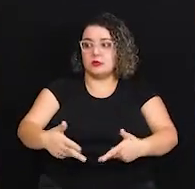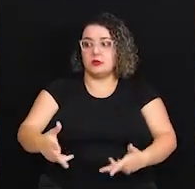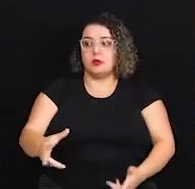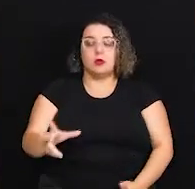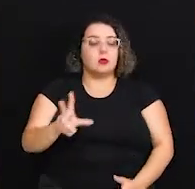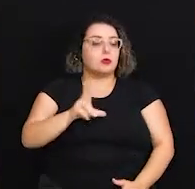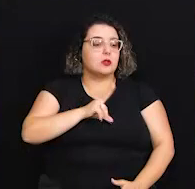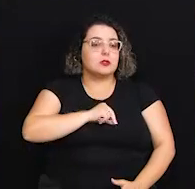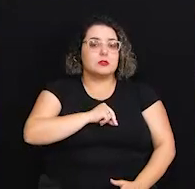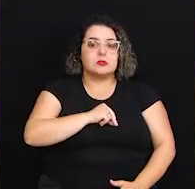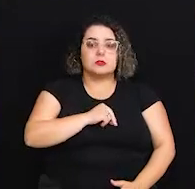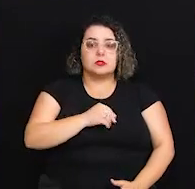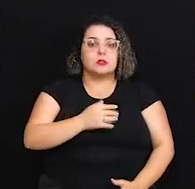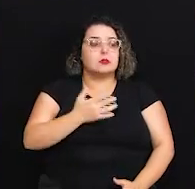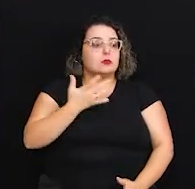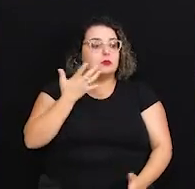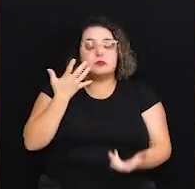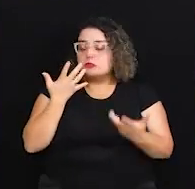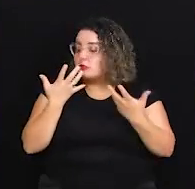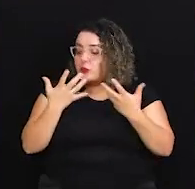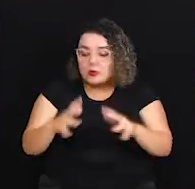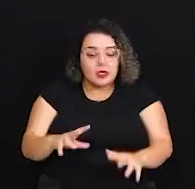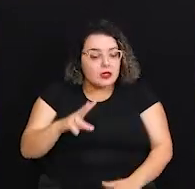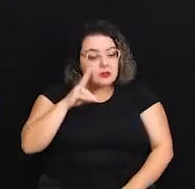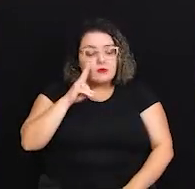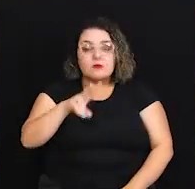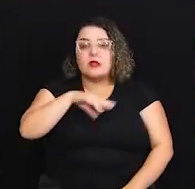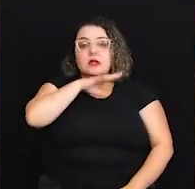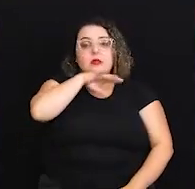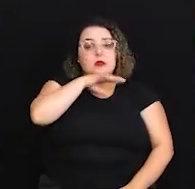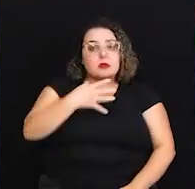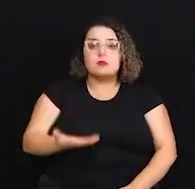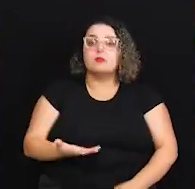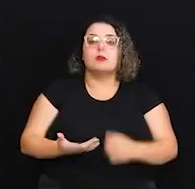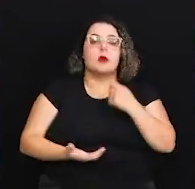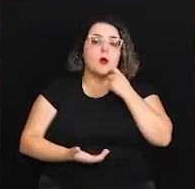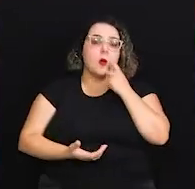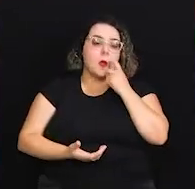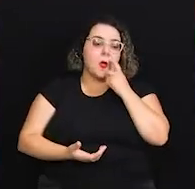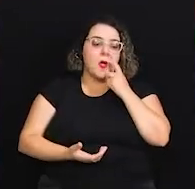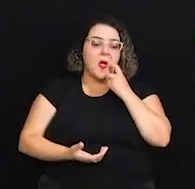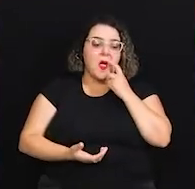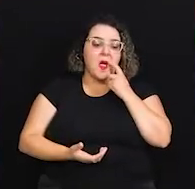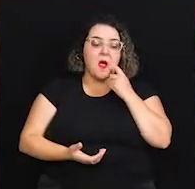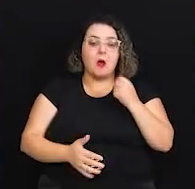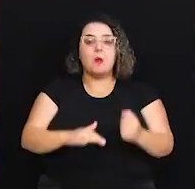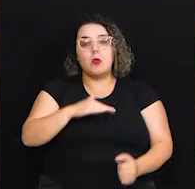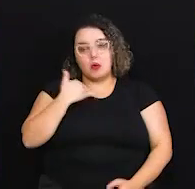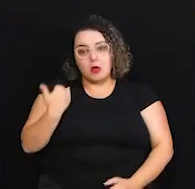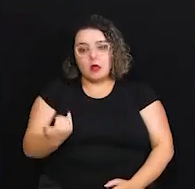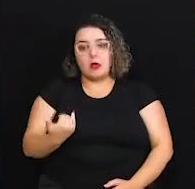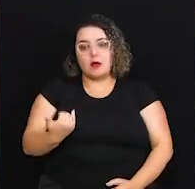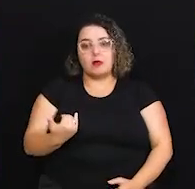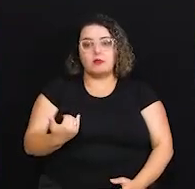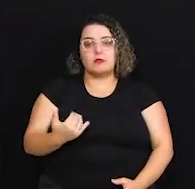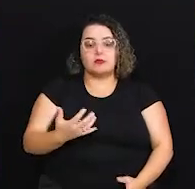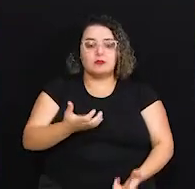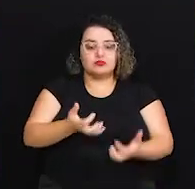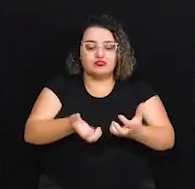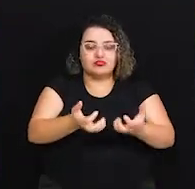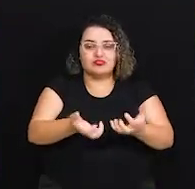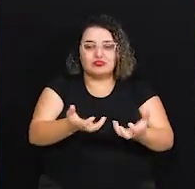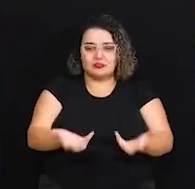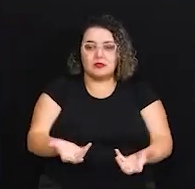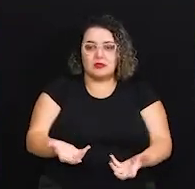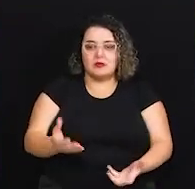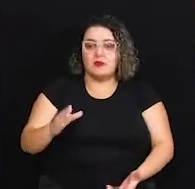bicho morrendo queimado no Mato Grosso, vamos fazer alguma coisa, vamos para lá. Essa moça foi a Carol quem falou, e aí a gente numa reunião falou